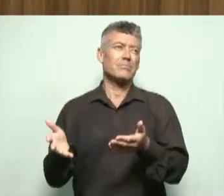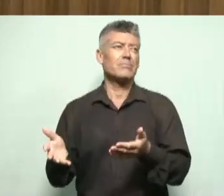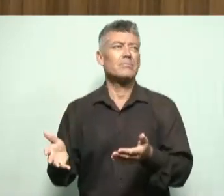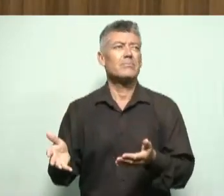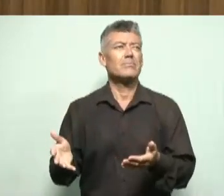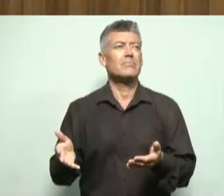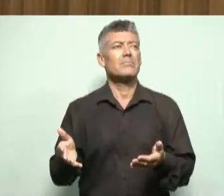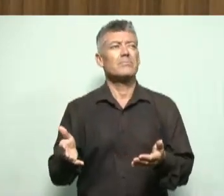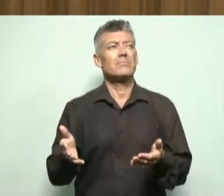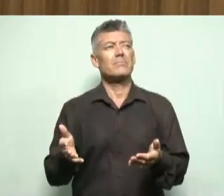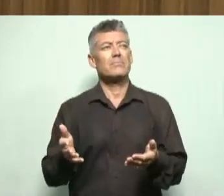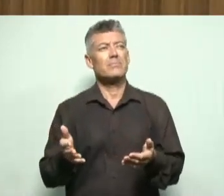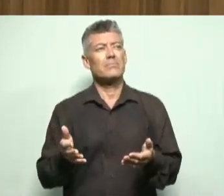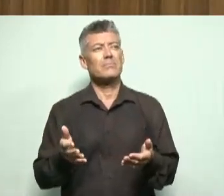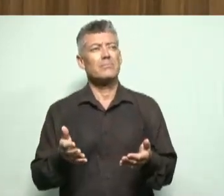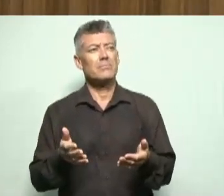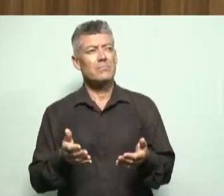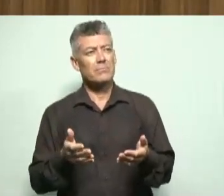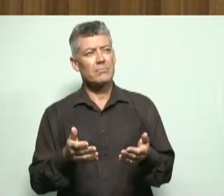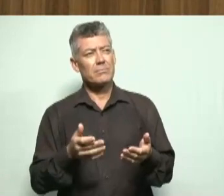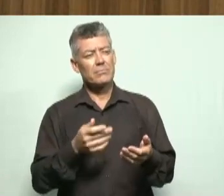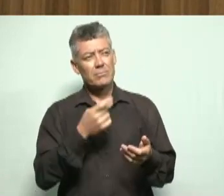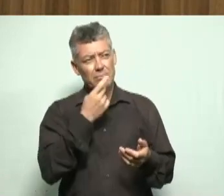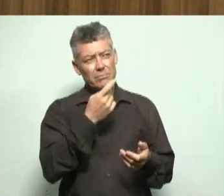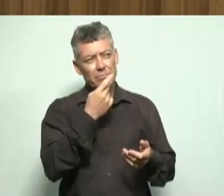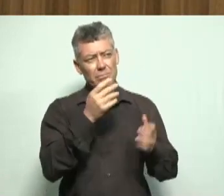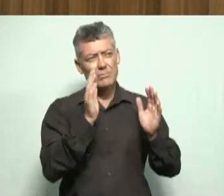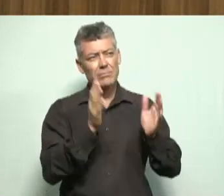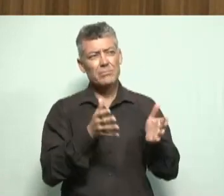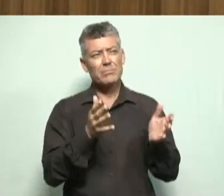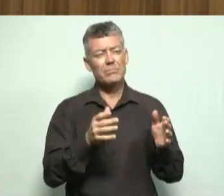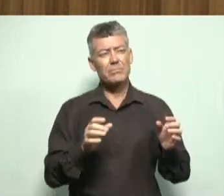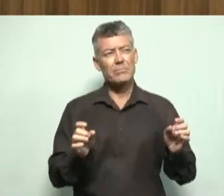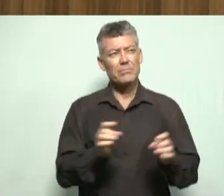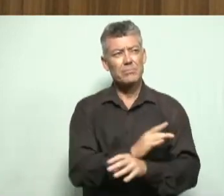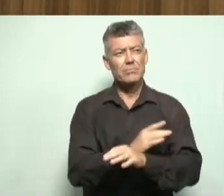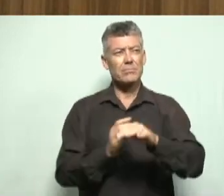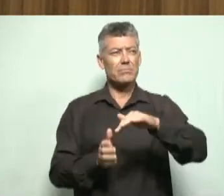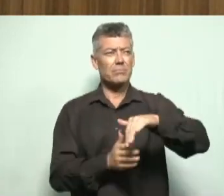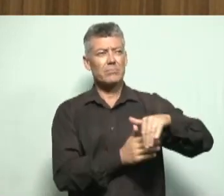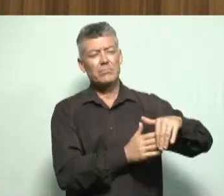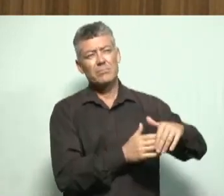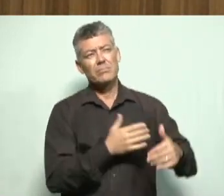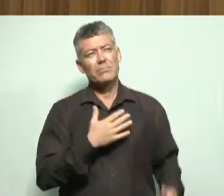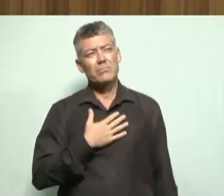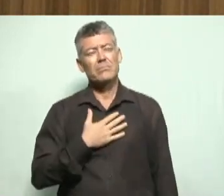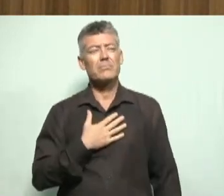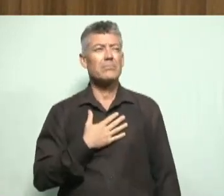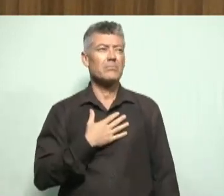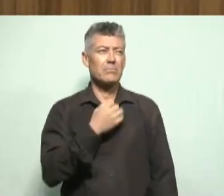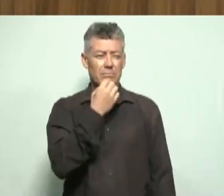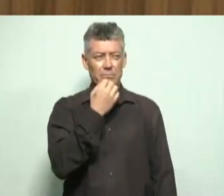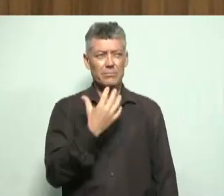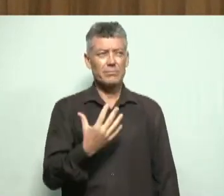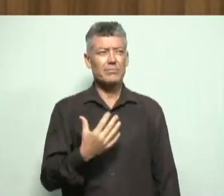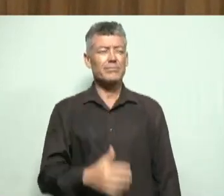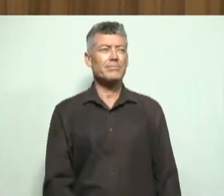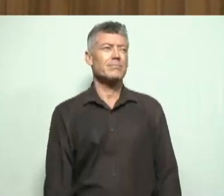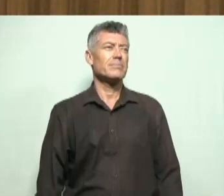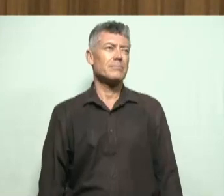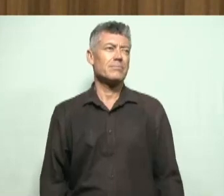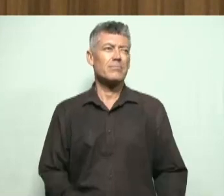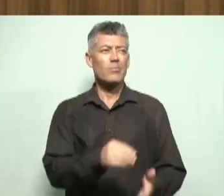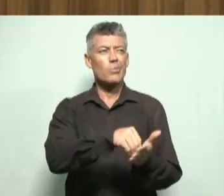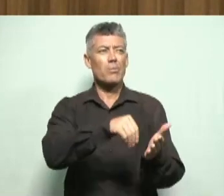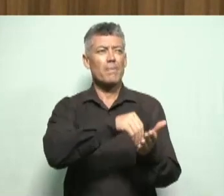Senhor presidente, mas eu vou tratar sobre isso, não, que eu já falei sobre isso aqui. Eu quero agora tratar sobre a declaração que o